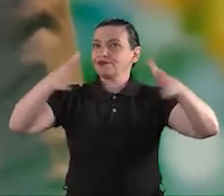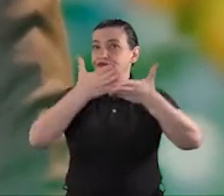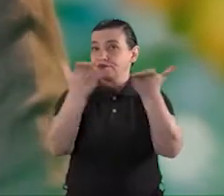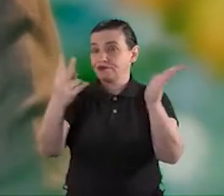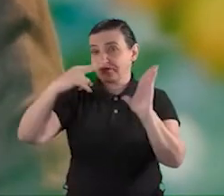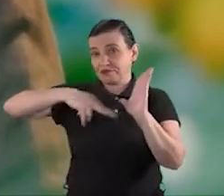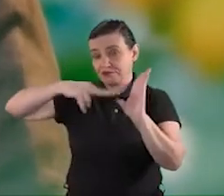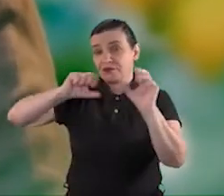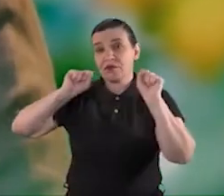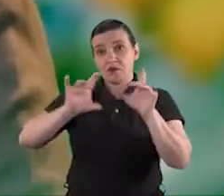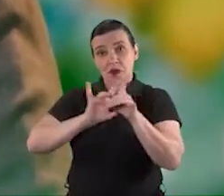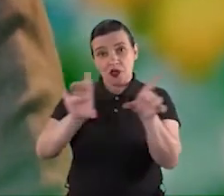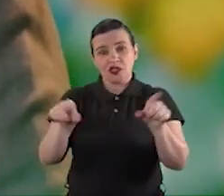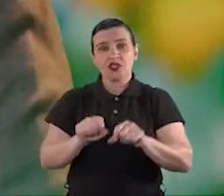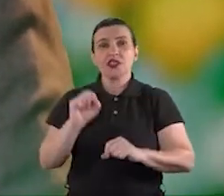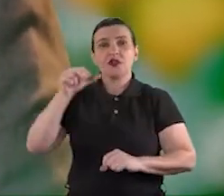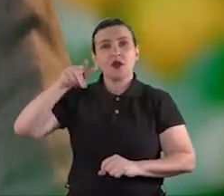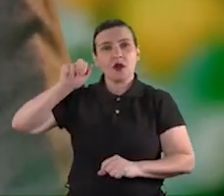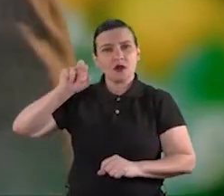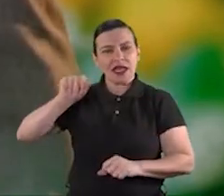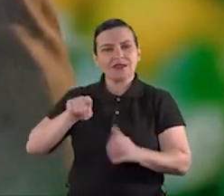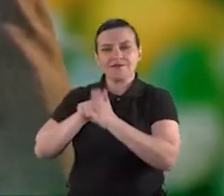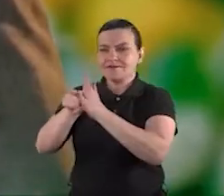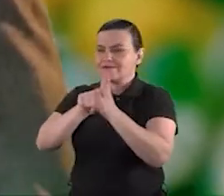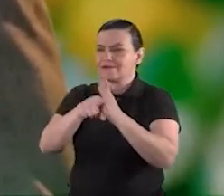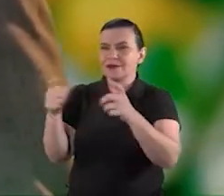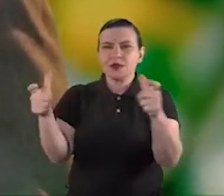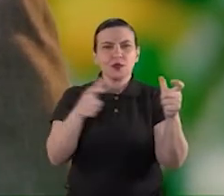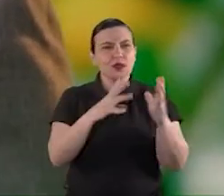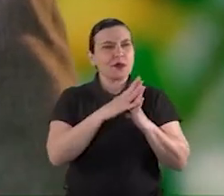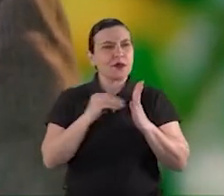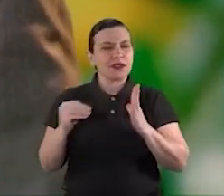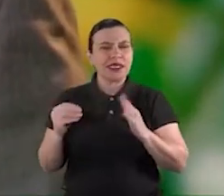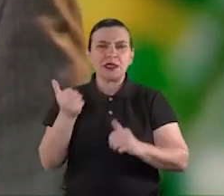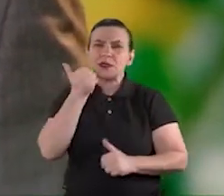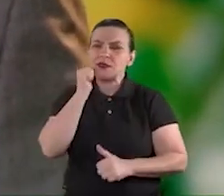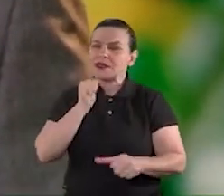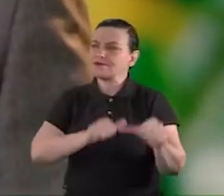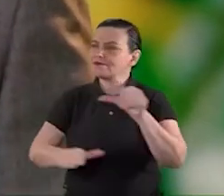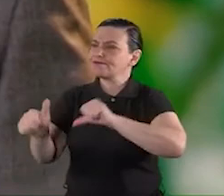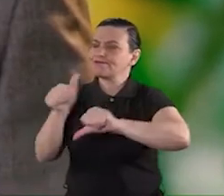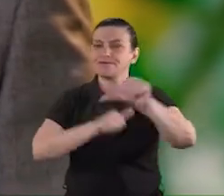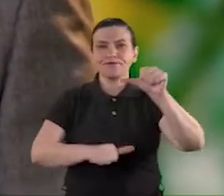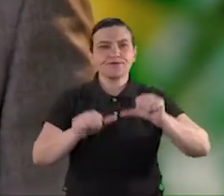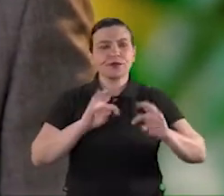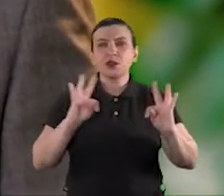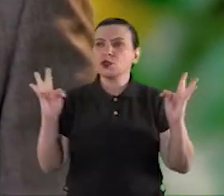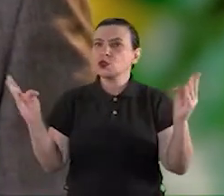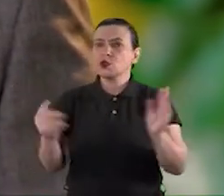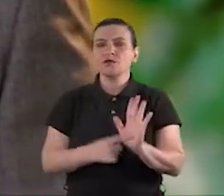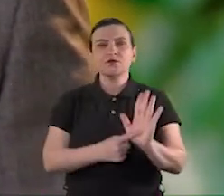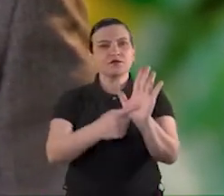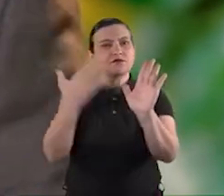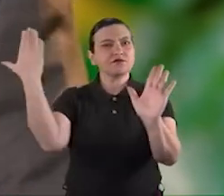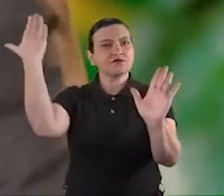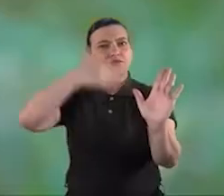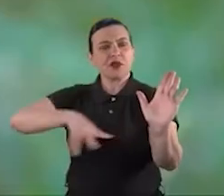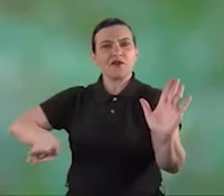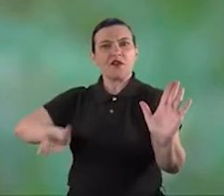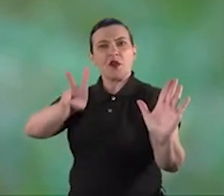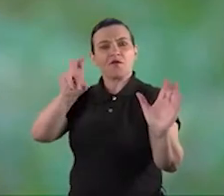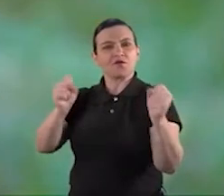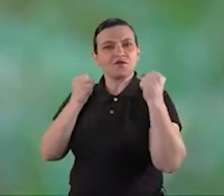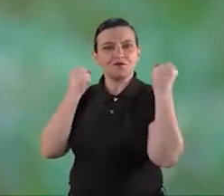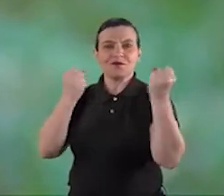uma é estudado em uma série de diferentes ambientes e modelos de pesquisa todos demonstrando o seu valor único